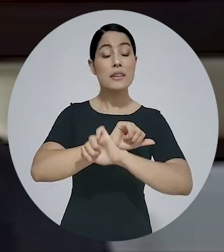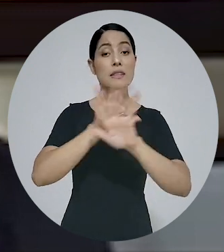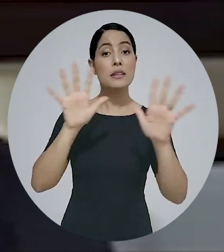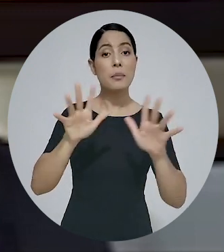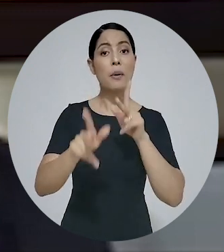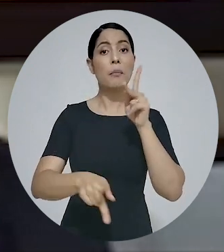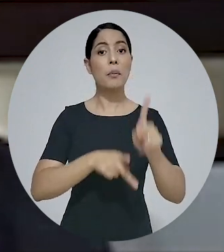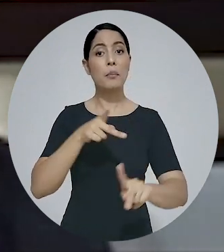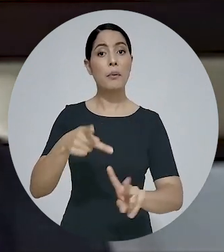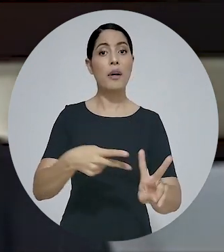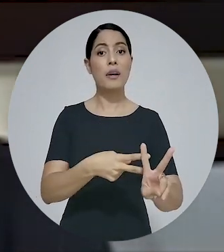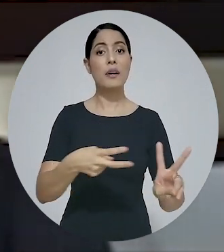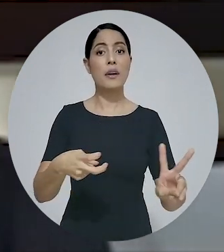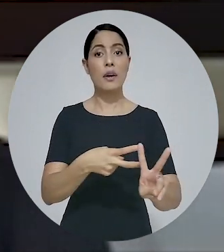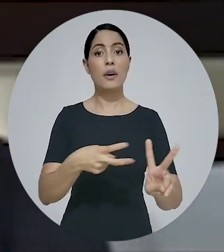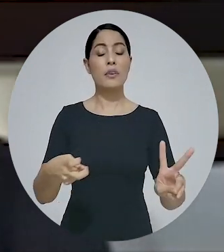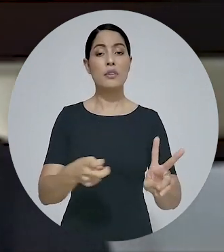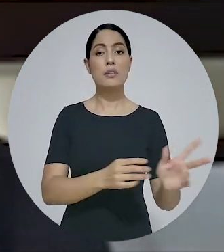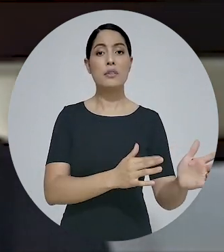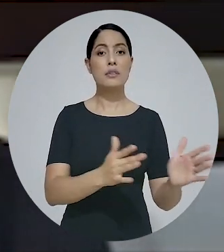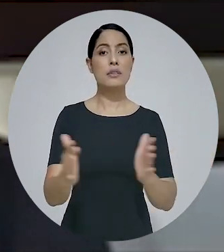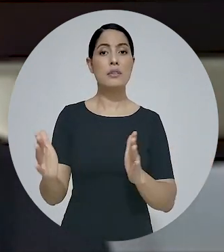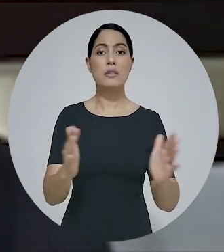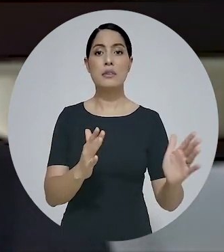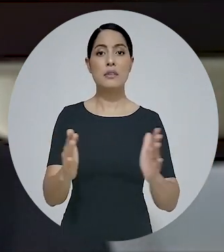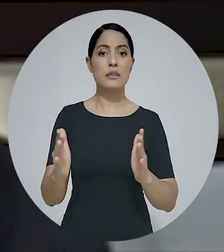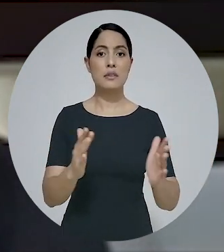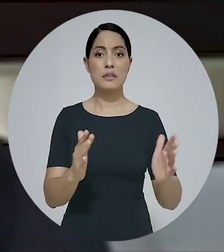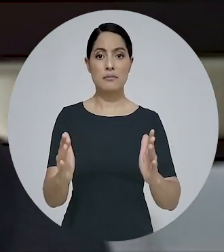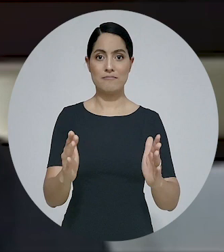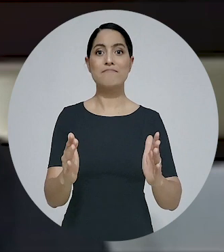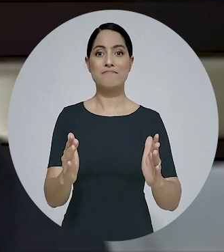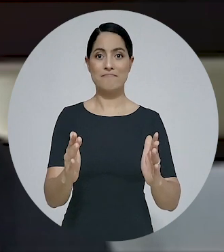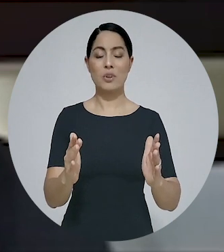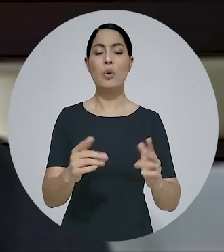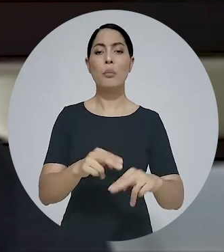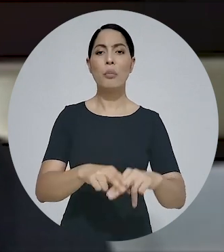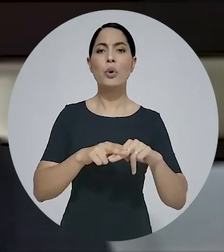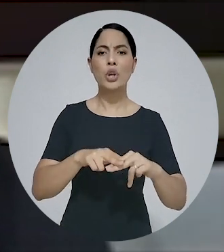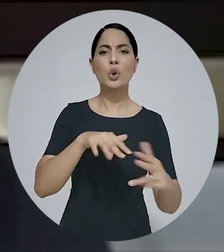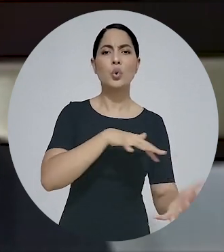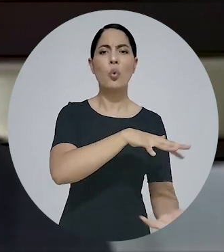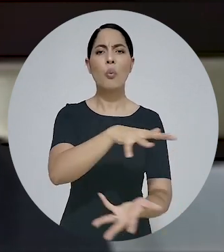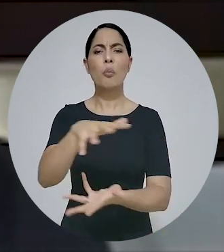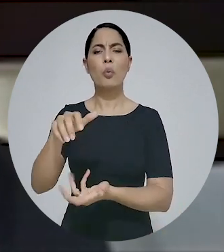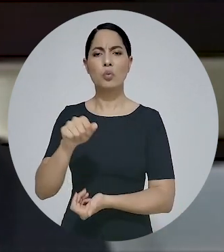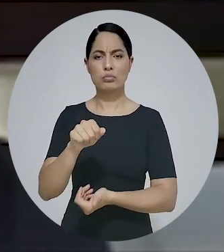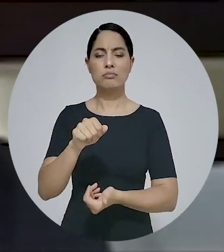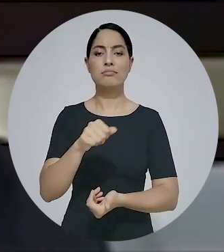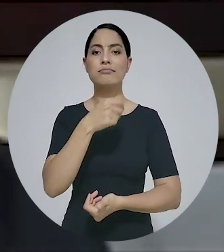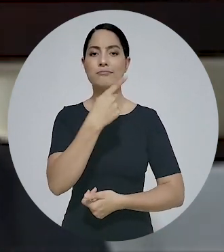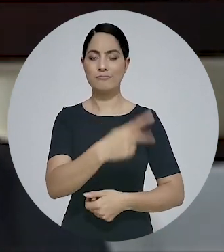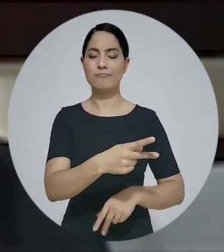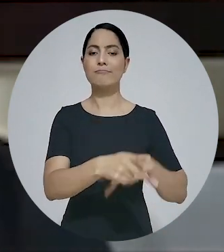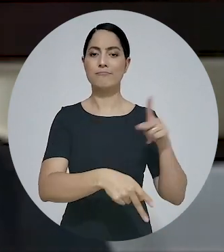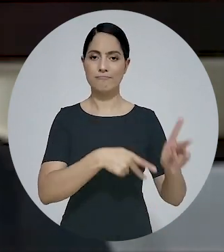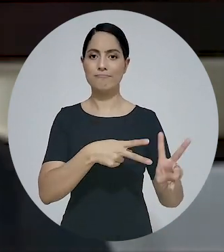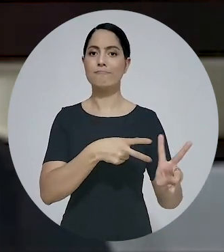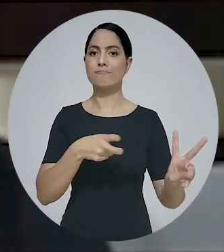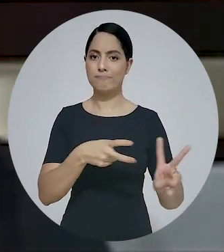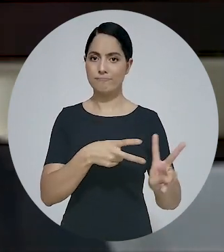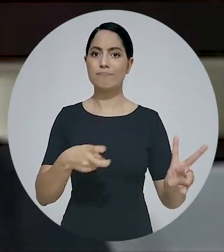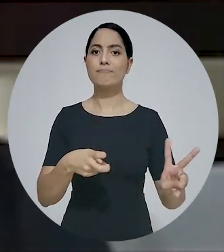derechos, así como la participación de los pueblos indígenas en los procesos de cambio que se están dando en diferentes partes del mundo